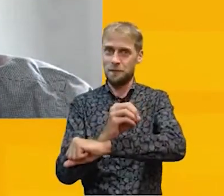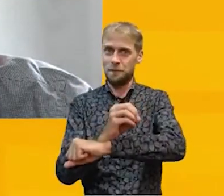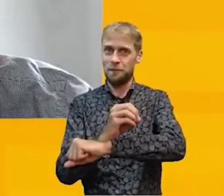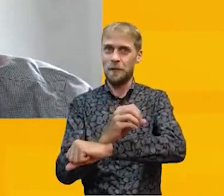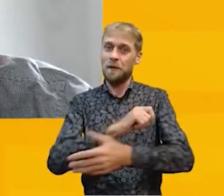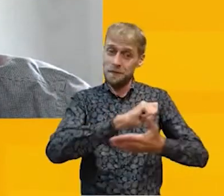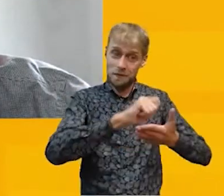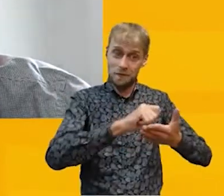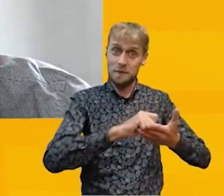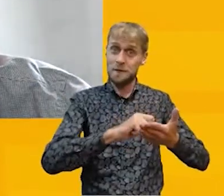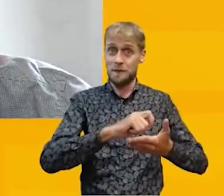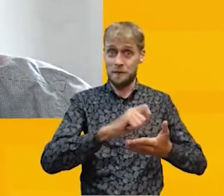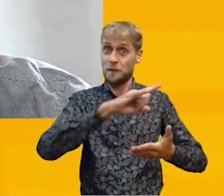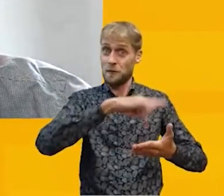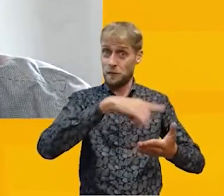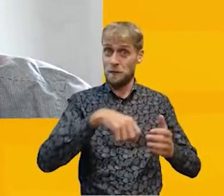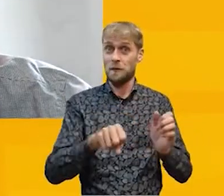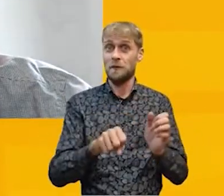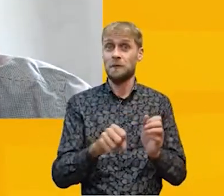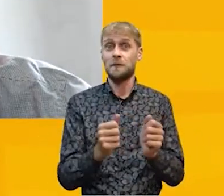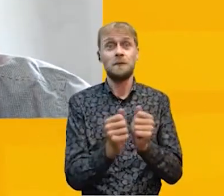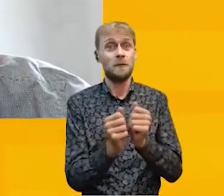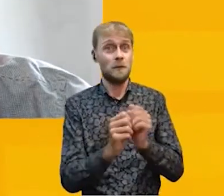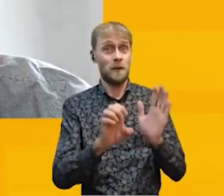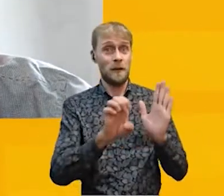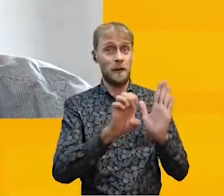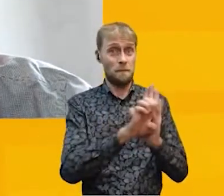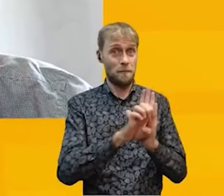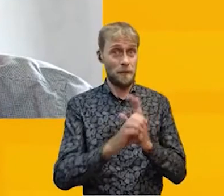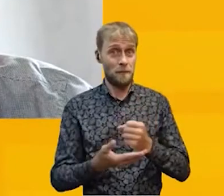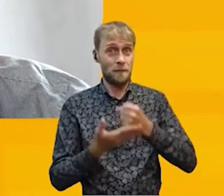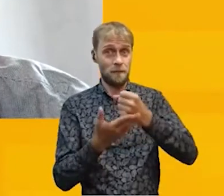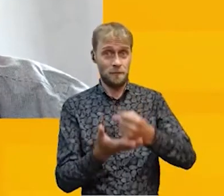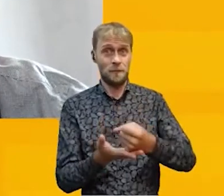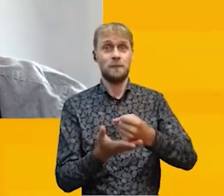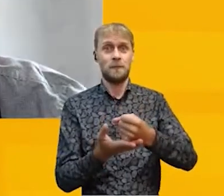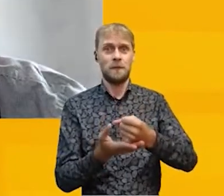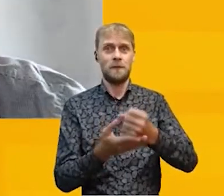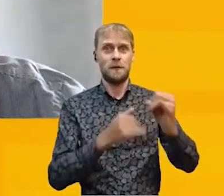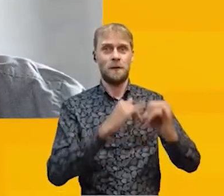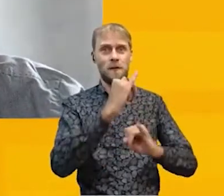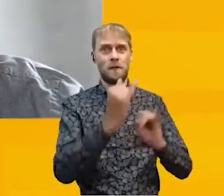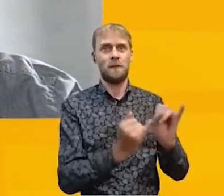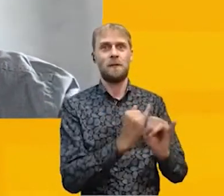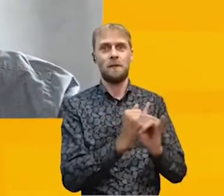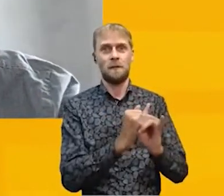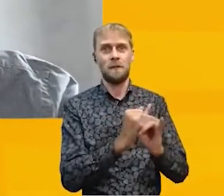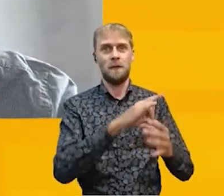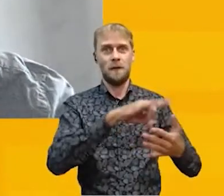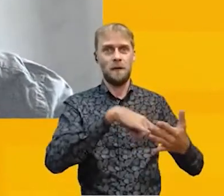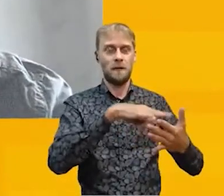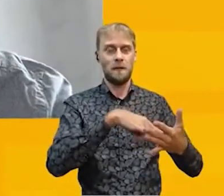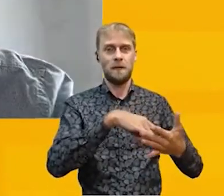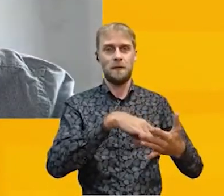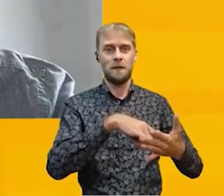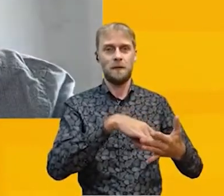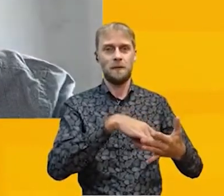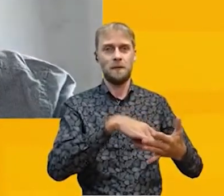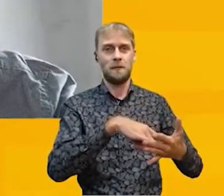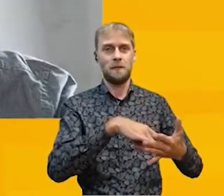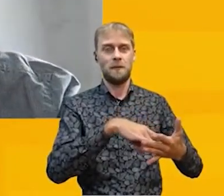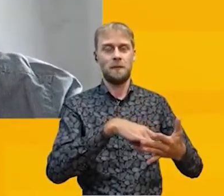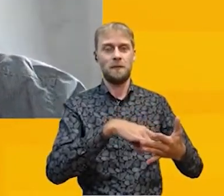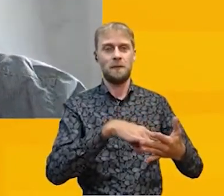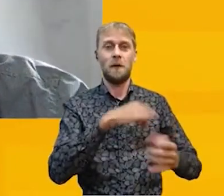a Embrapa um termo de cooperação para a plataforma Geomatopiba. Ou seja, para que a gente